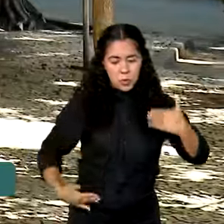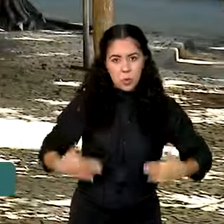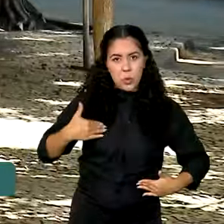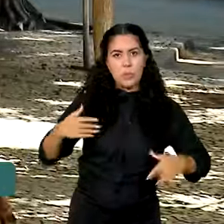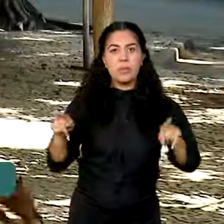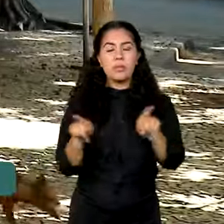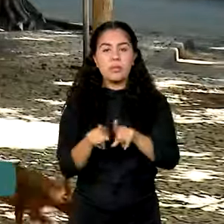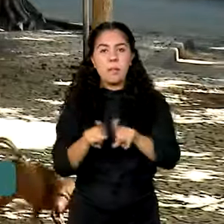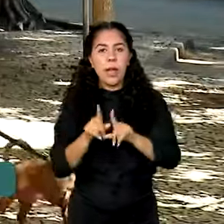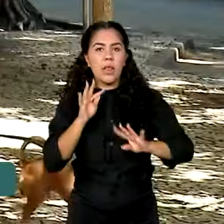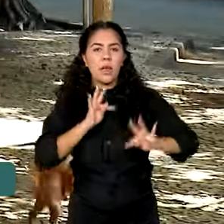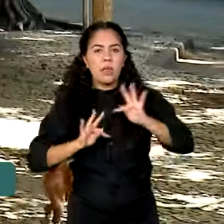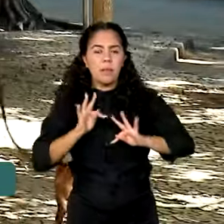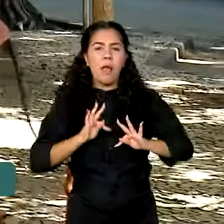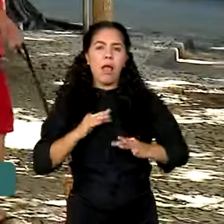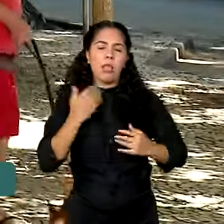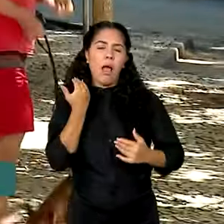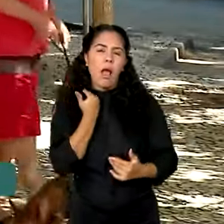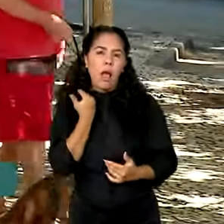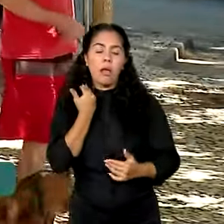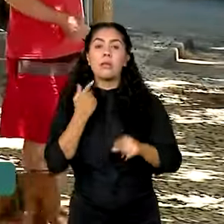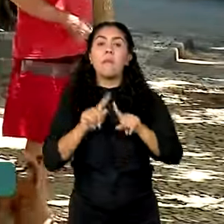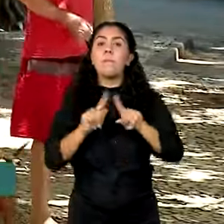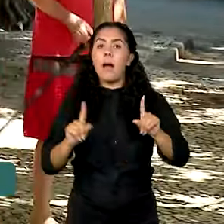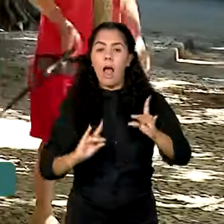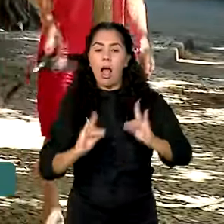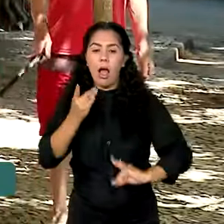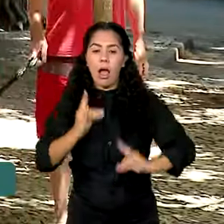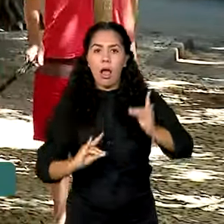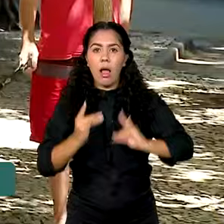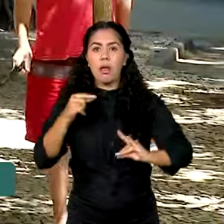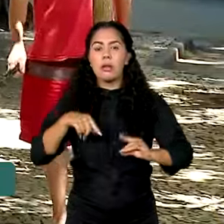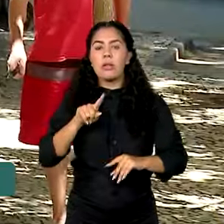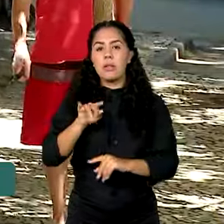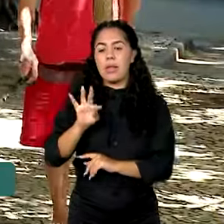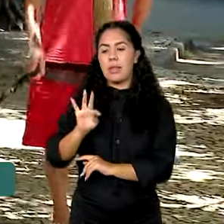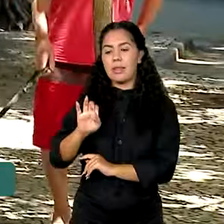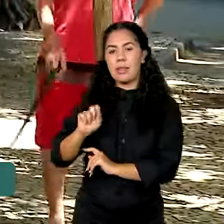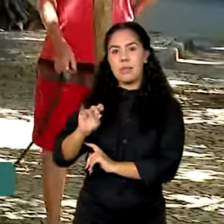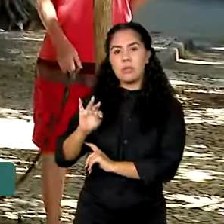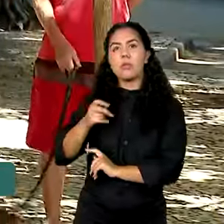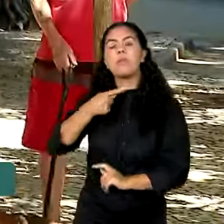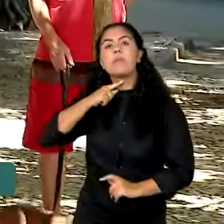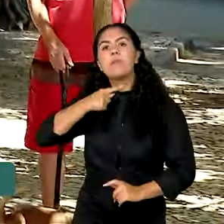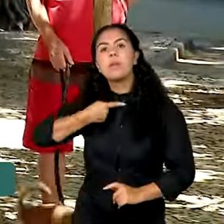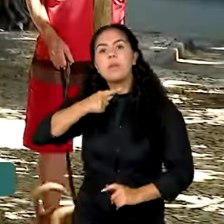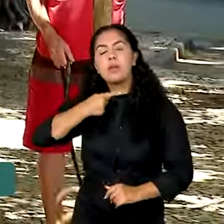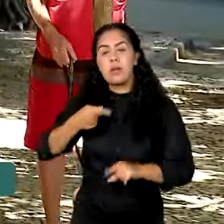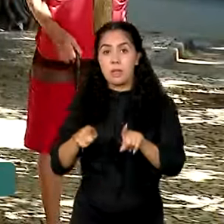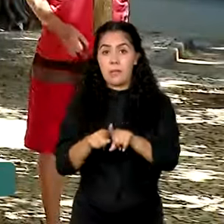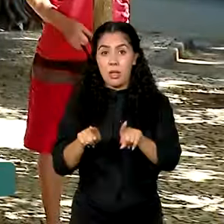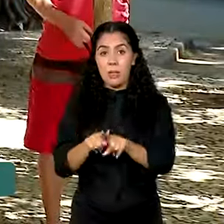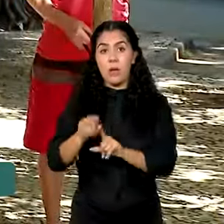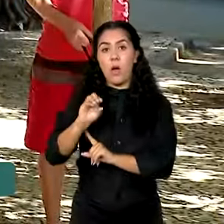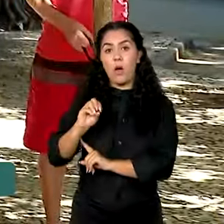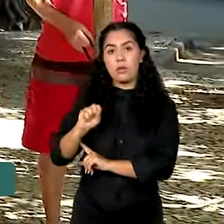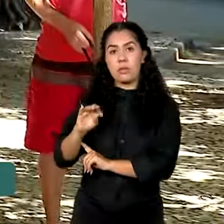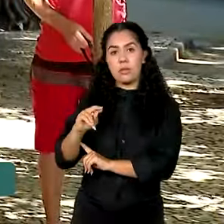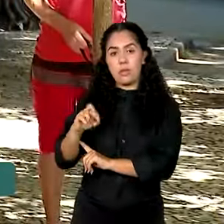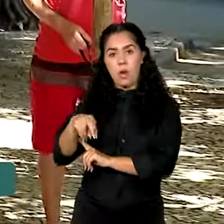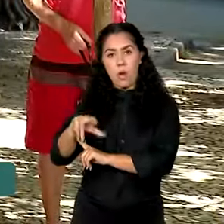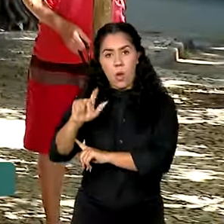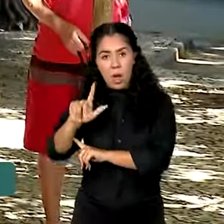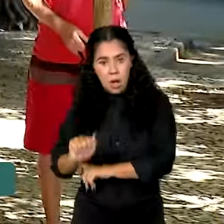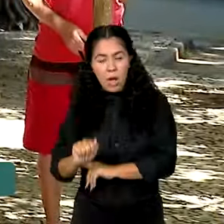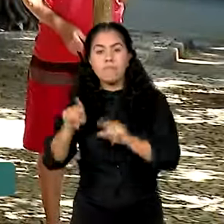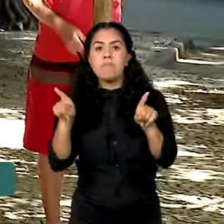de fadiga. Entre os hormônios utilizados estão a gestrinona, a testosterona e a oxandrolona, substâncias controladas